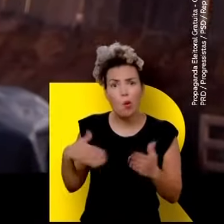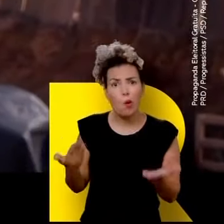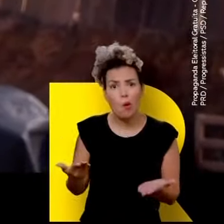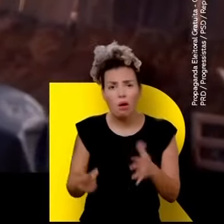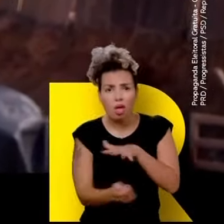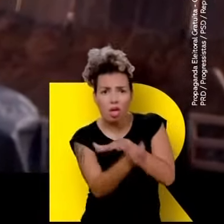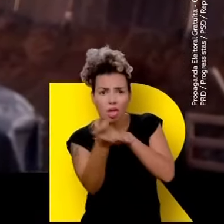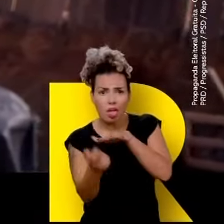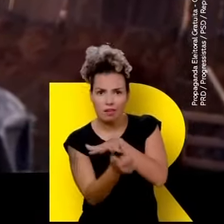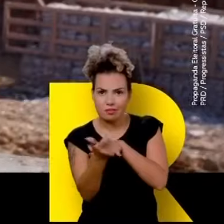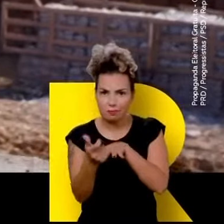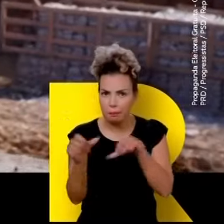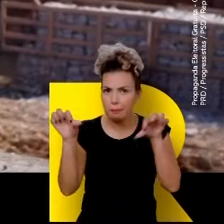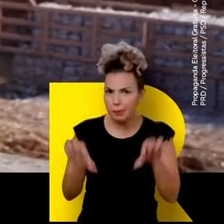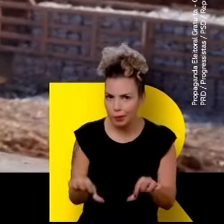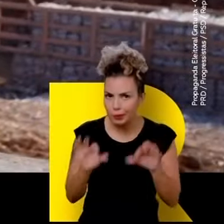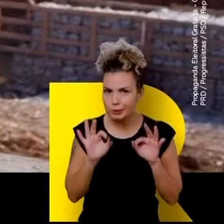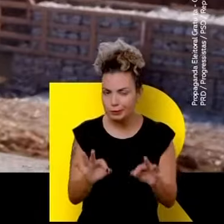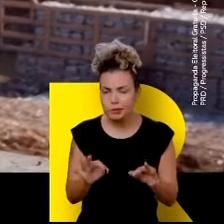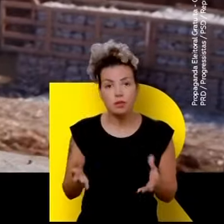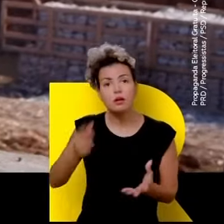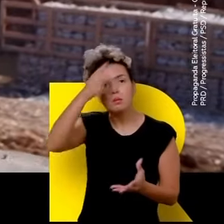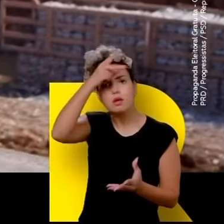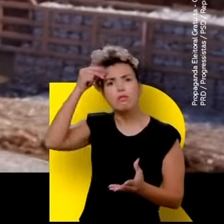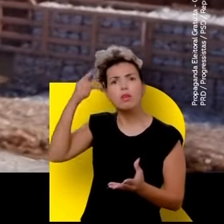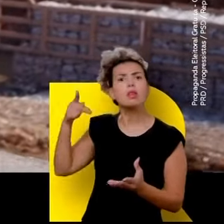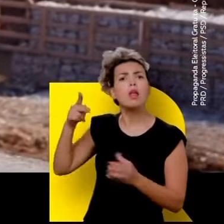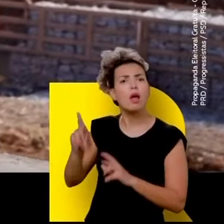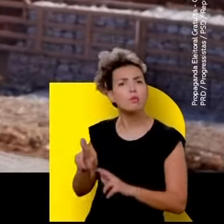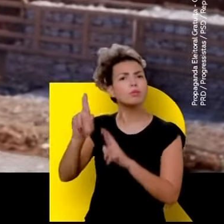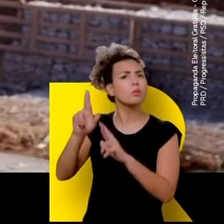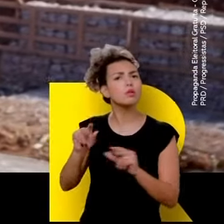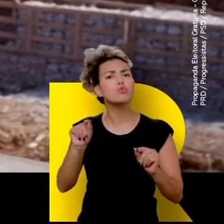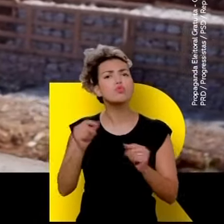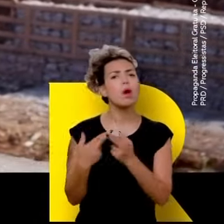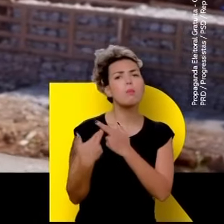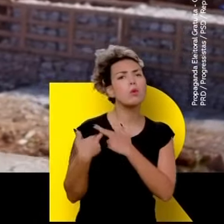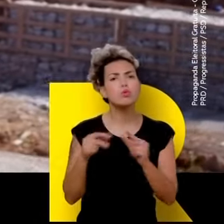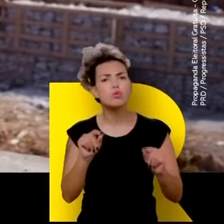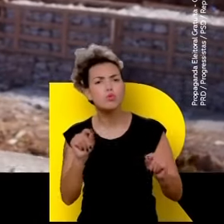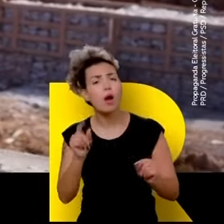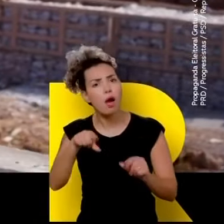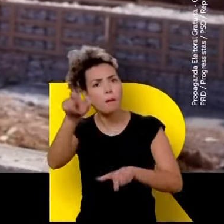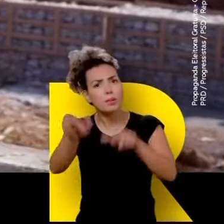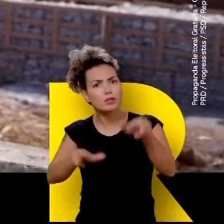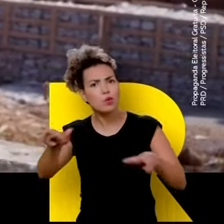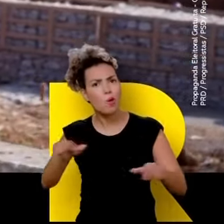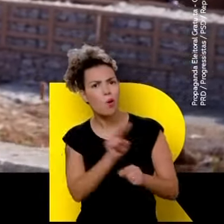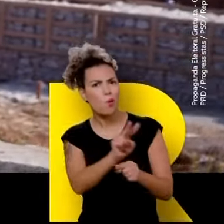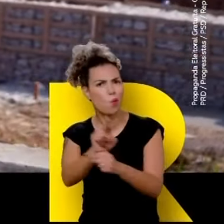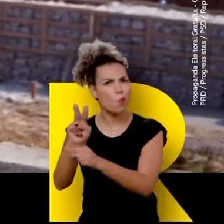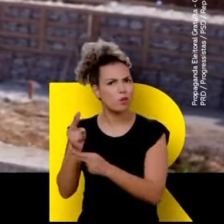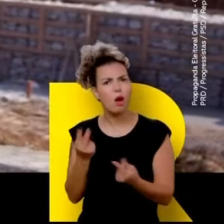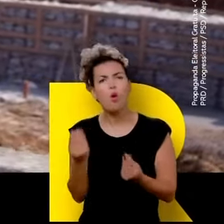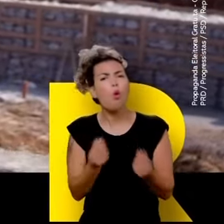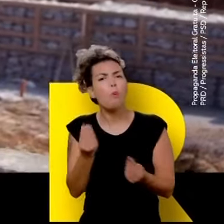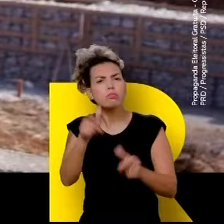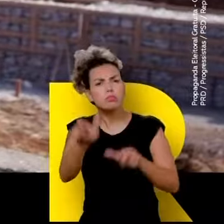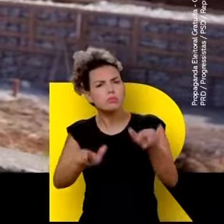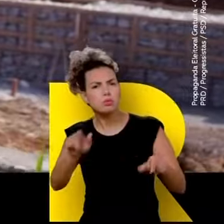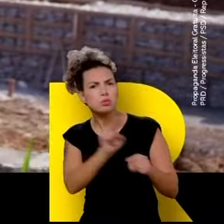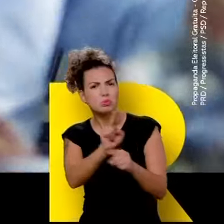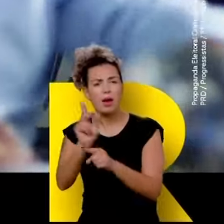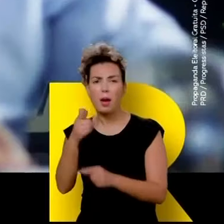você, o que é pior ainda. A responsabilidade de um prefeito é cuidar das pessoas, é cuidar de você. E não se cuida com